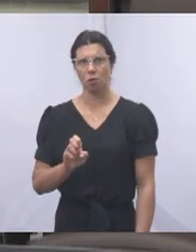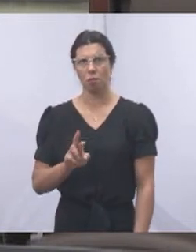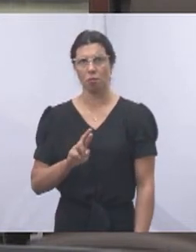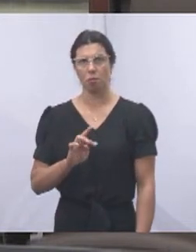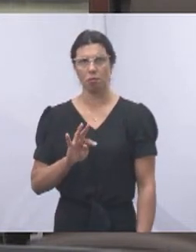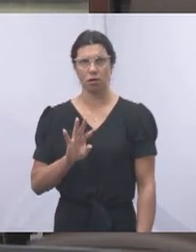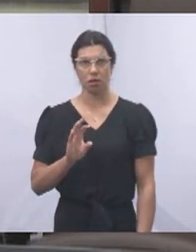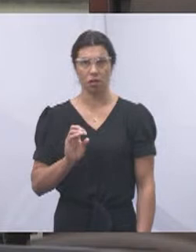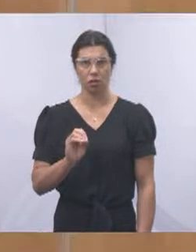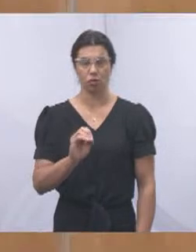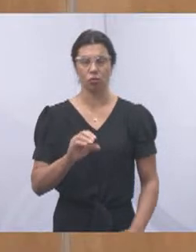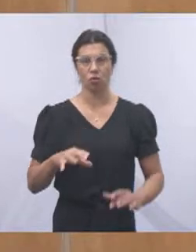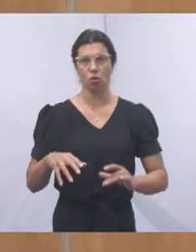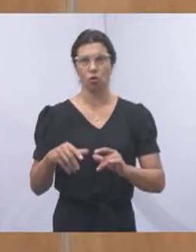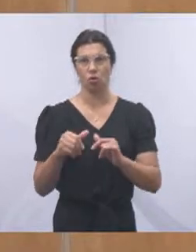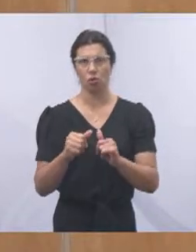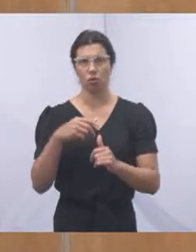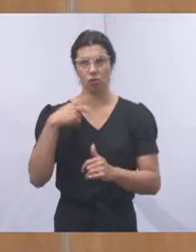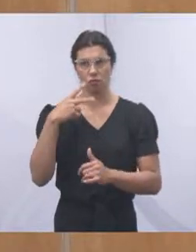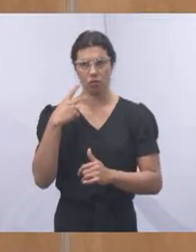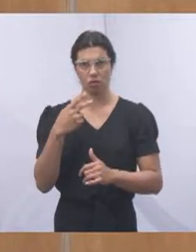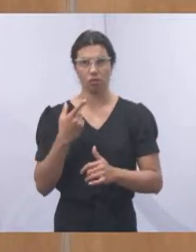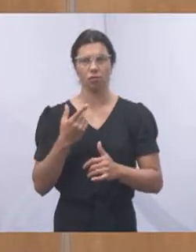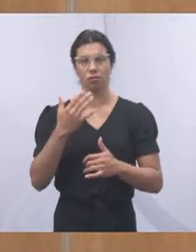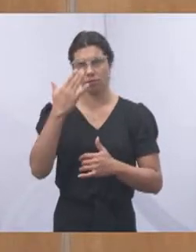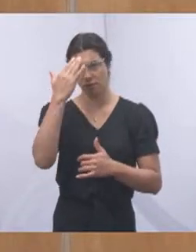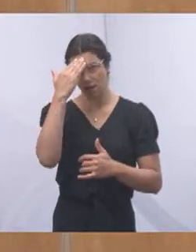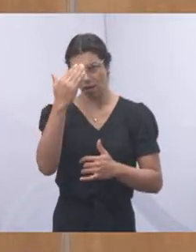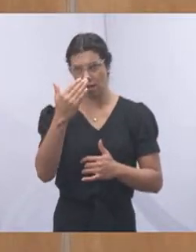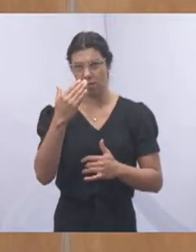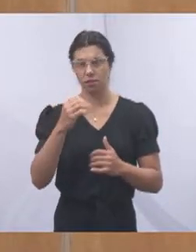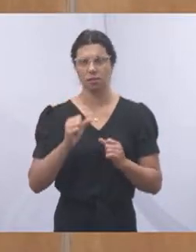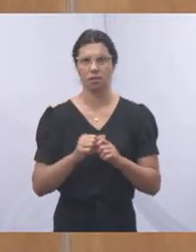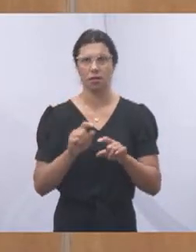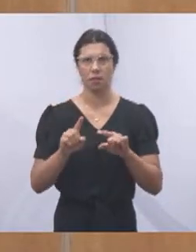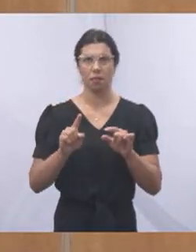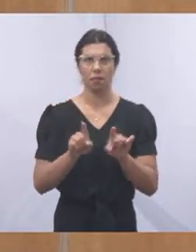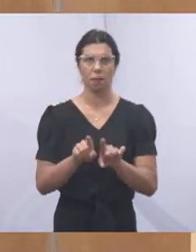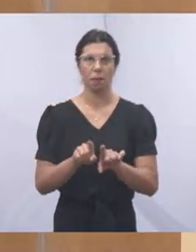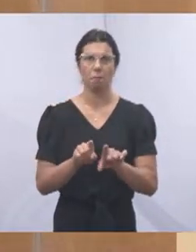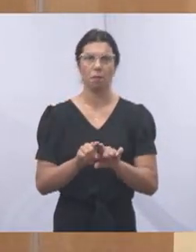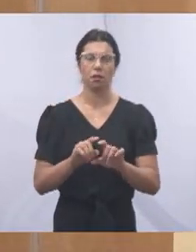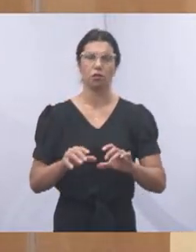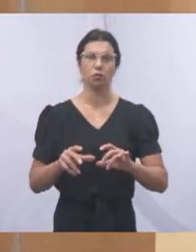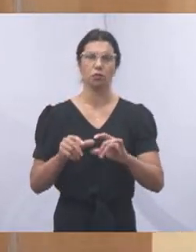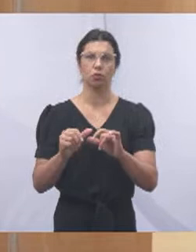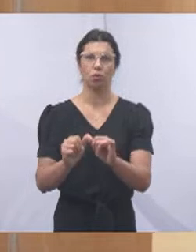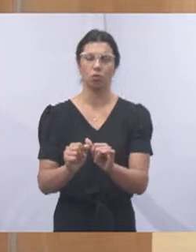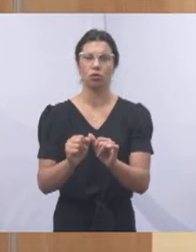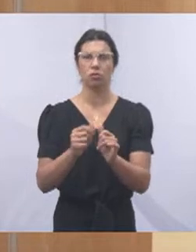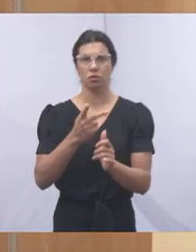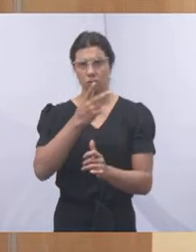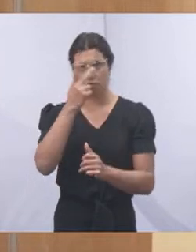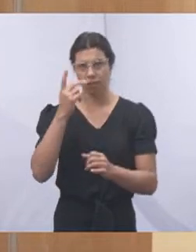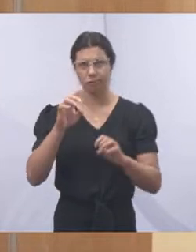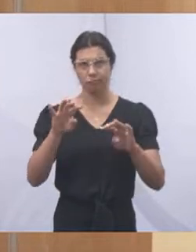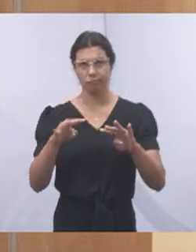vereadores, nossos colegas, cumprimentar os telespectadores, todo o público